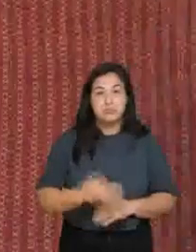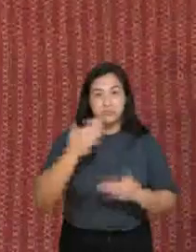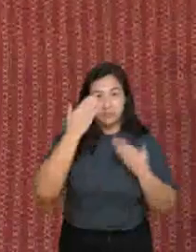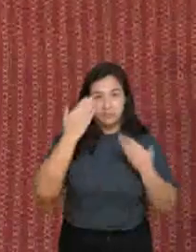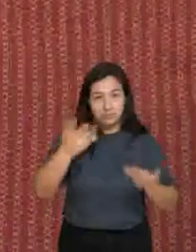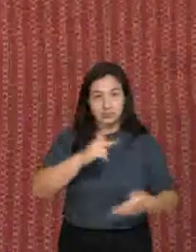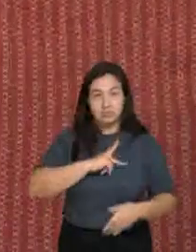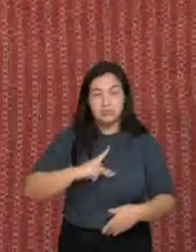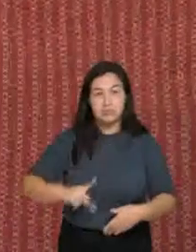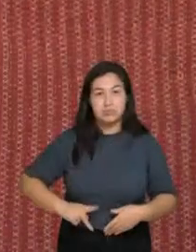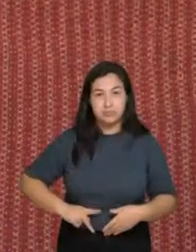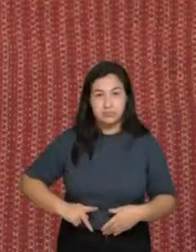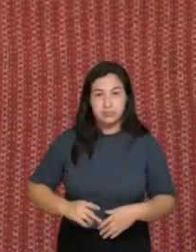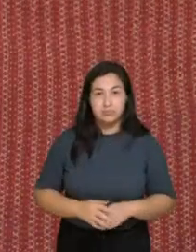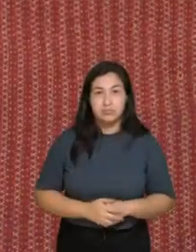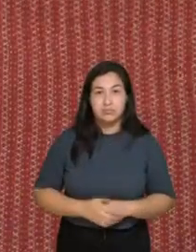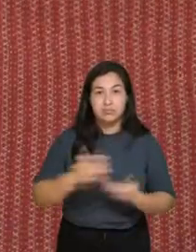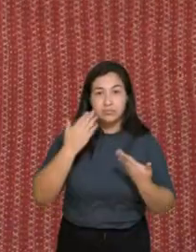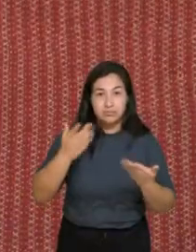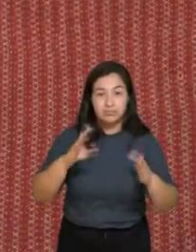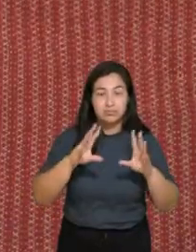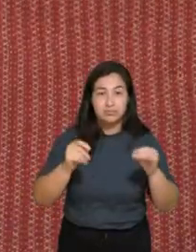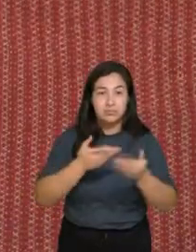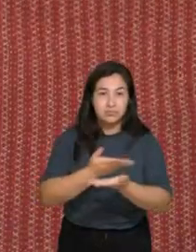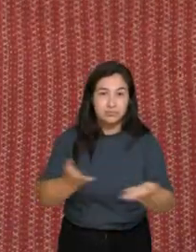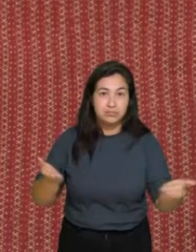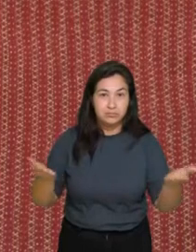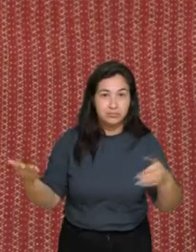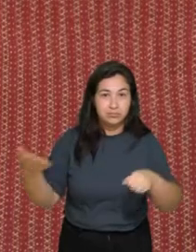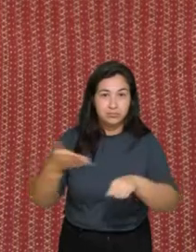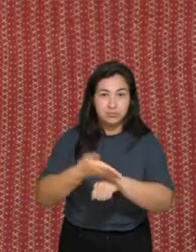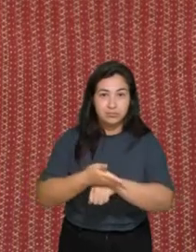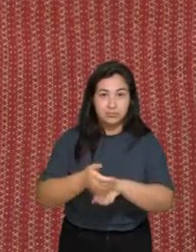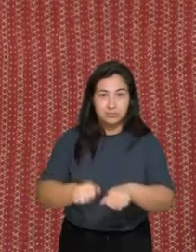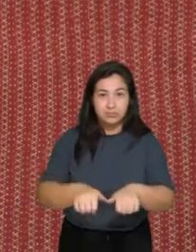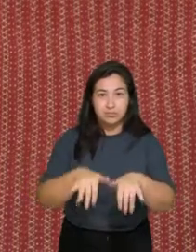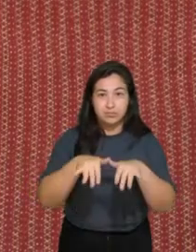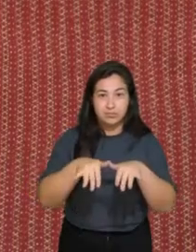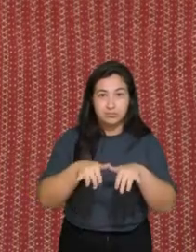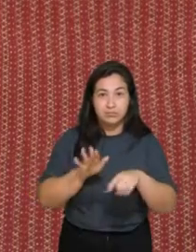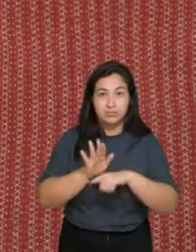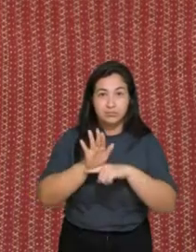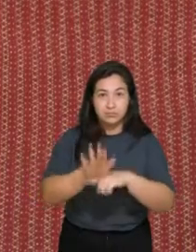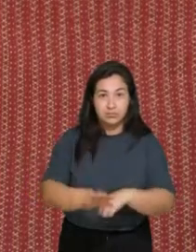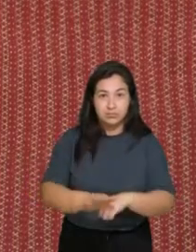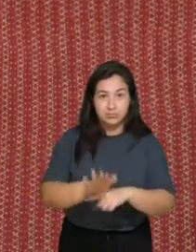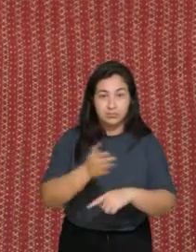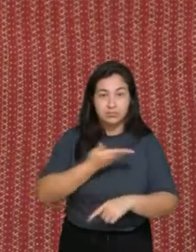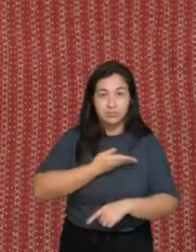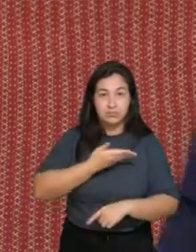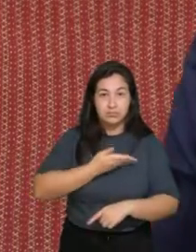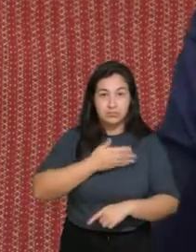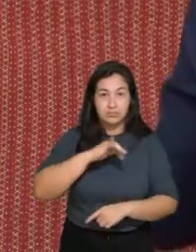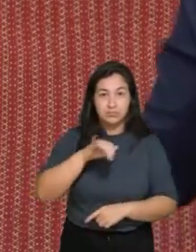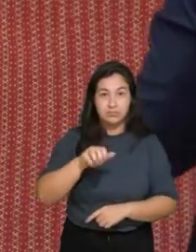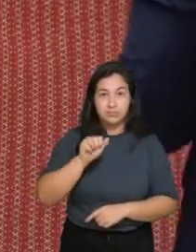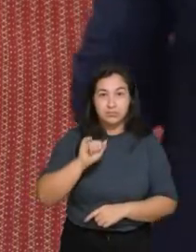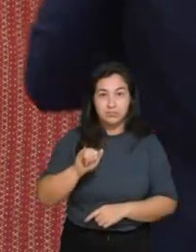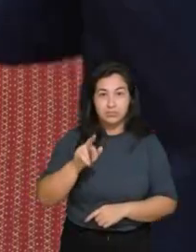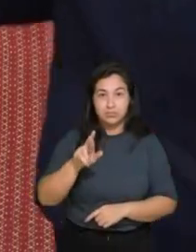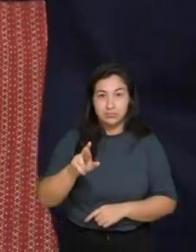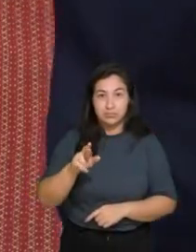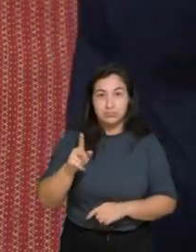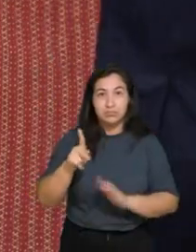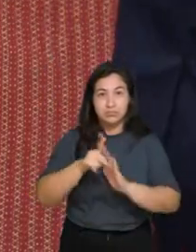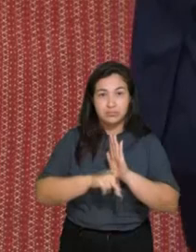presidente. Obrigado a todos os deputados, deputadas. Ajudar aqui o nosso querido colega Jair Mioto pelo projeto. Acho